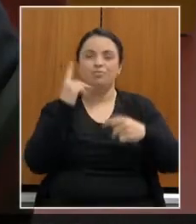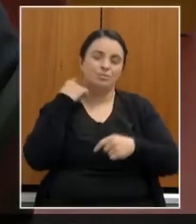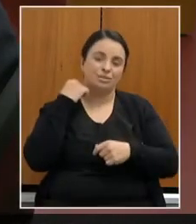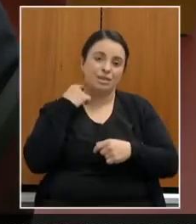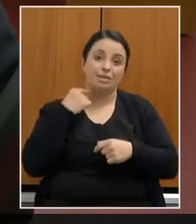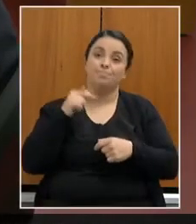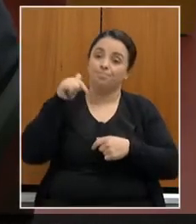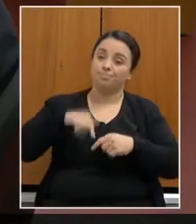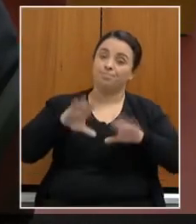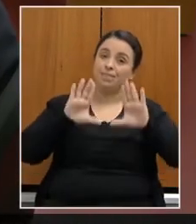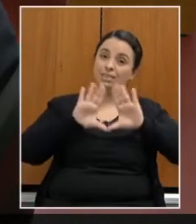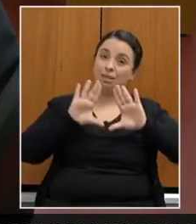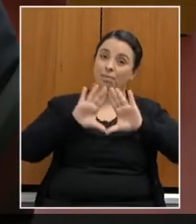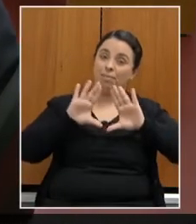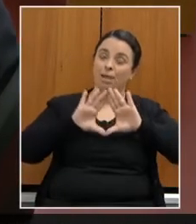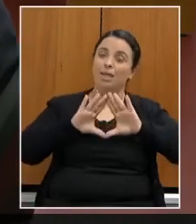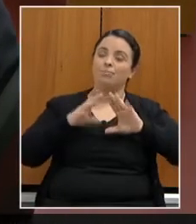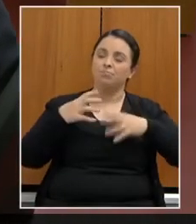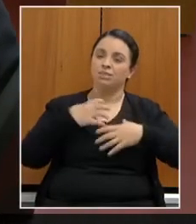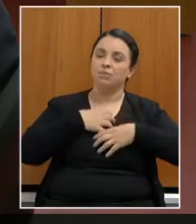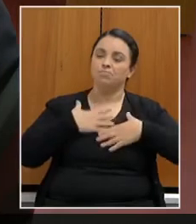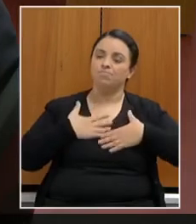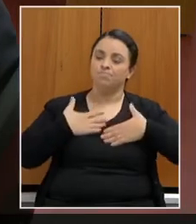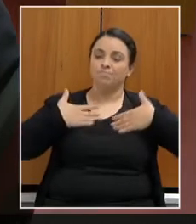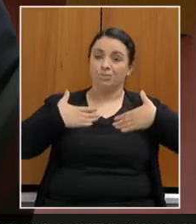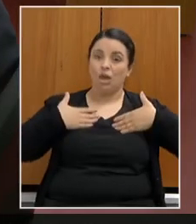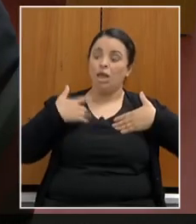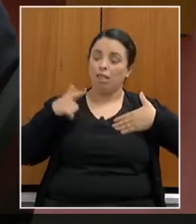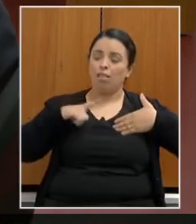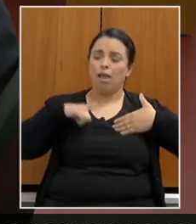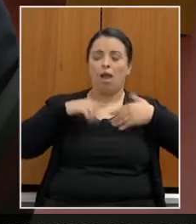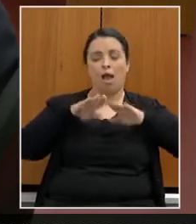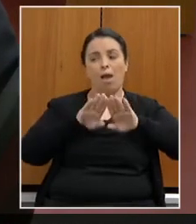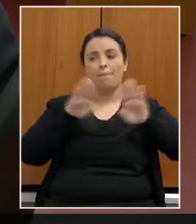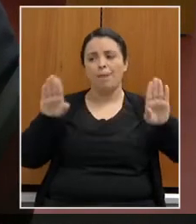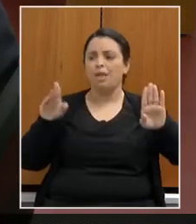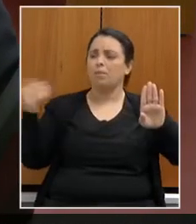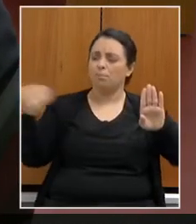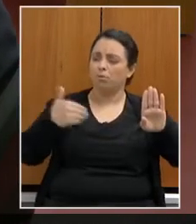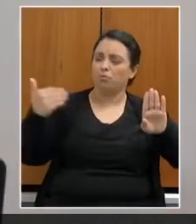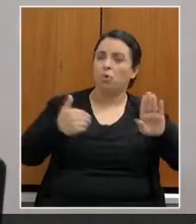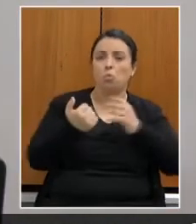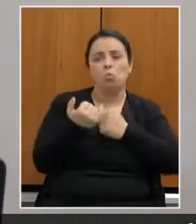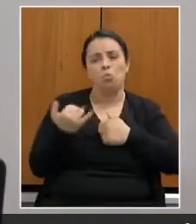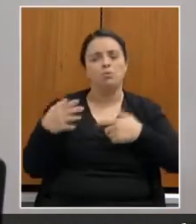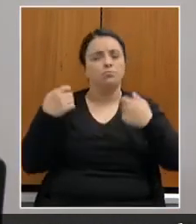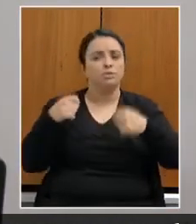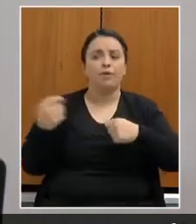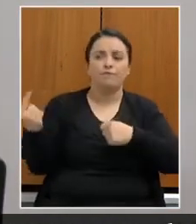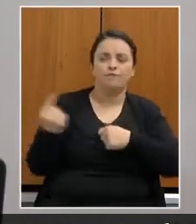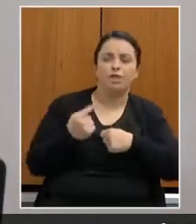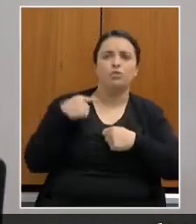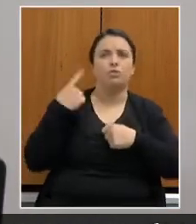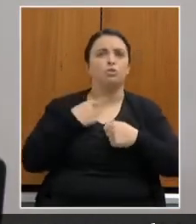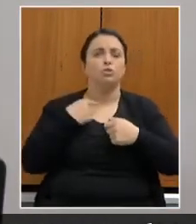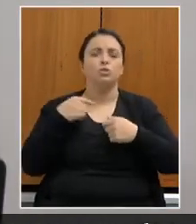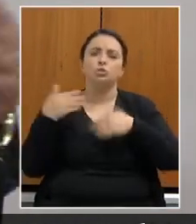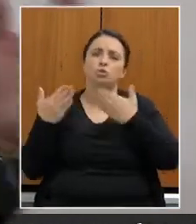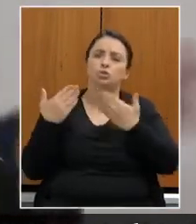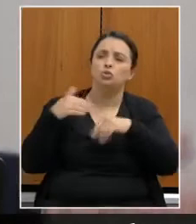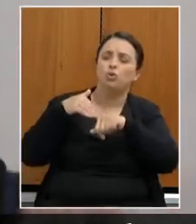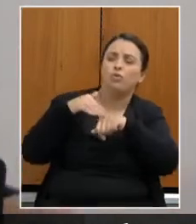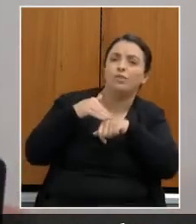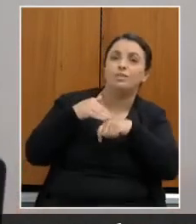Abre as portas para que o senhor possa vir quantas vezes quiser e for necessário. Para a gente discutir o Valor a Minas, o